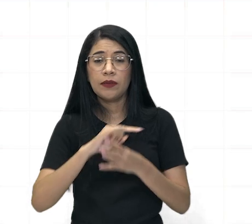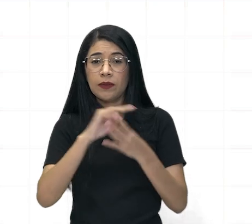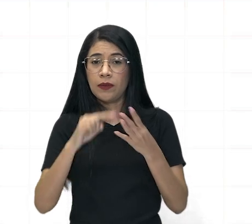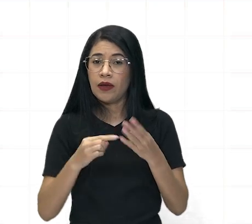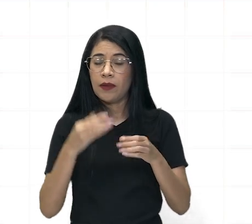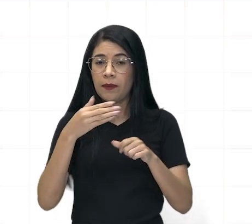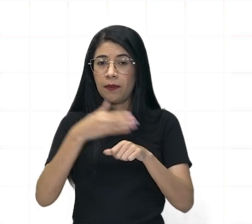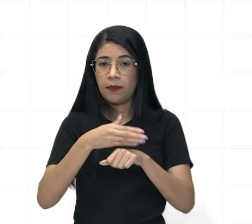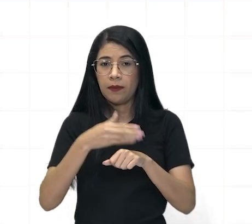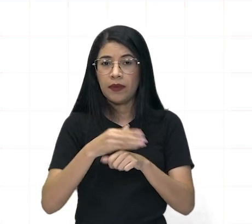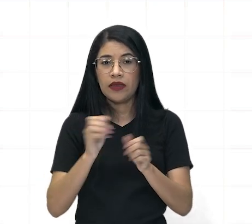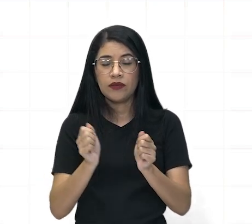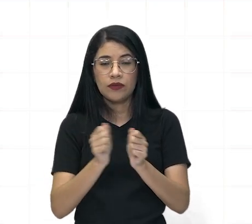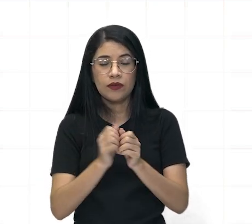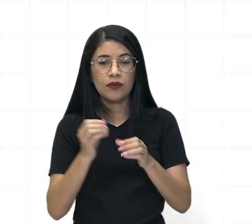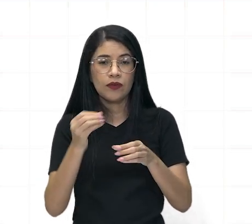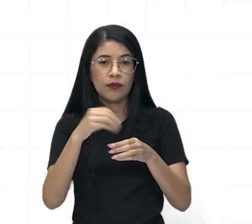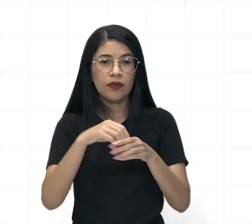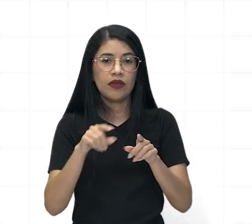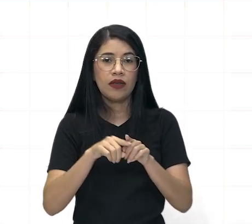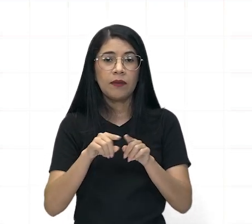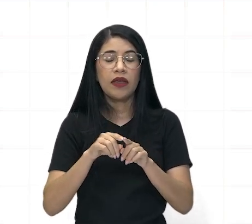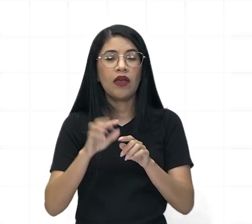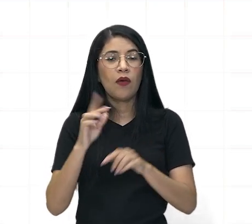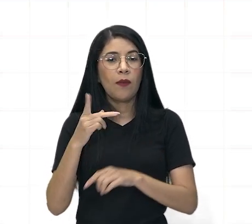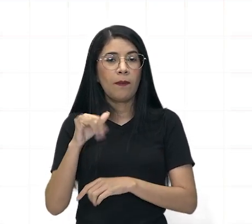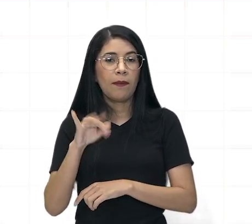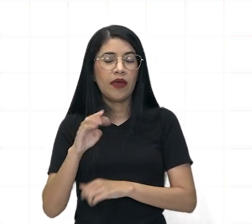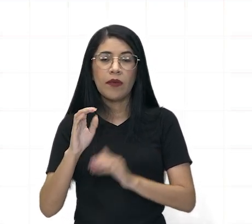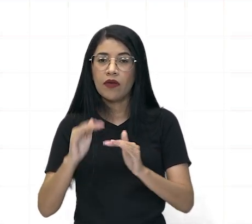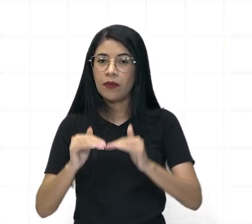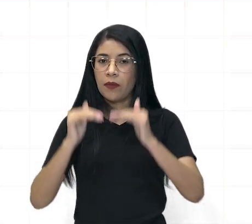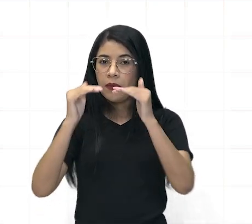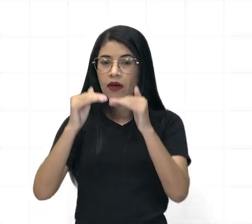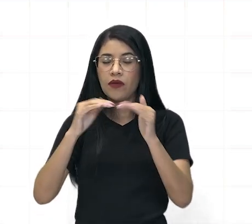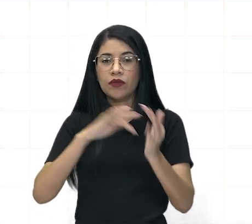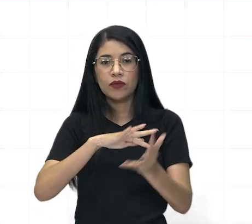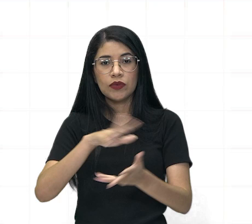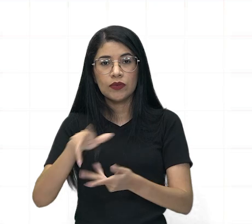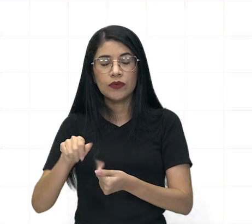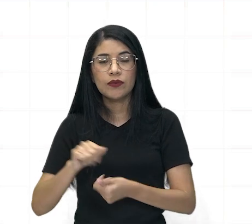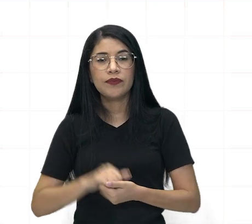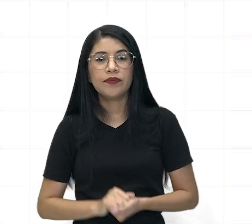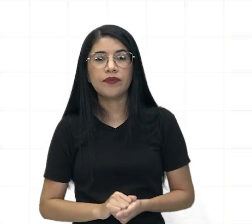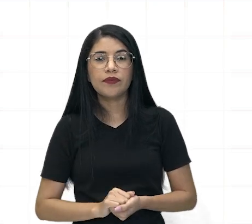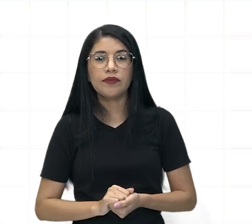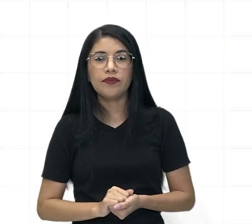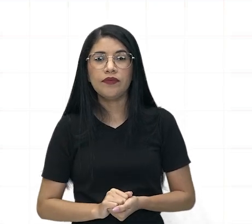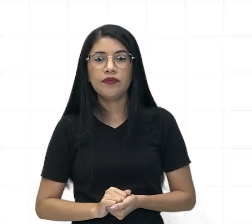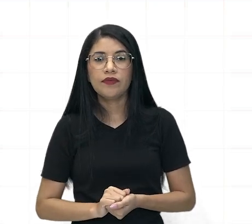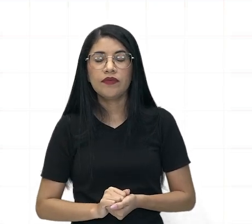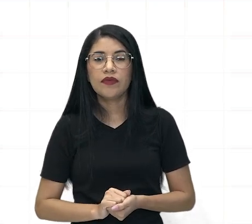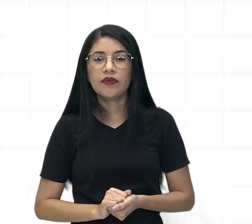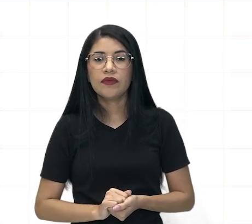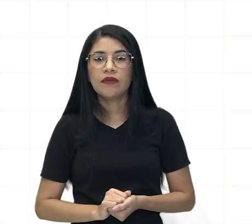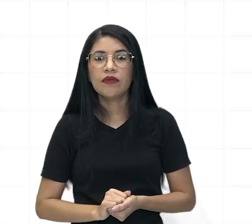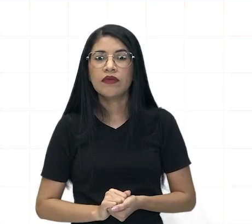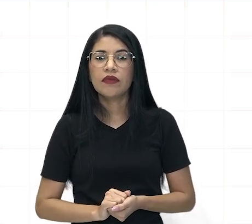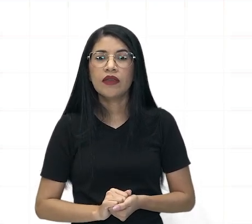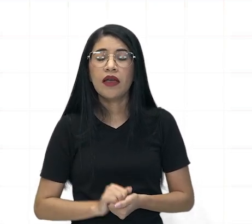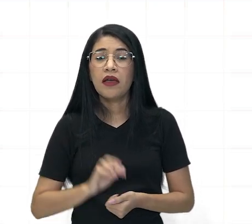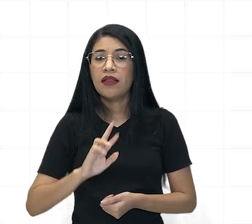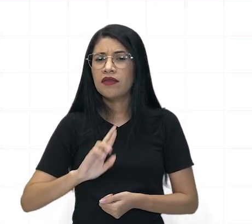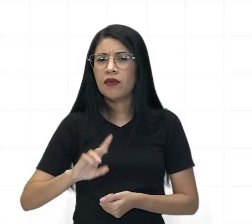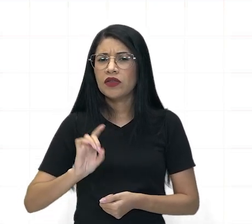entre os 10 maiores PIBs do mundo. E aí, não temos só países muito ricos